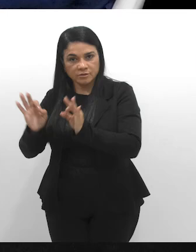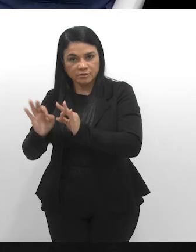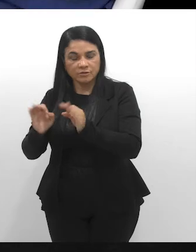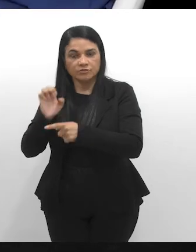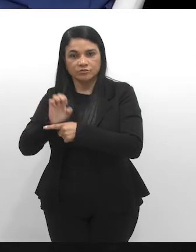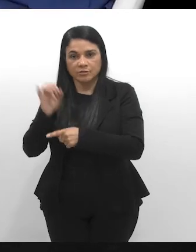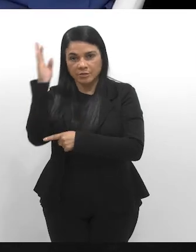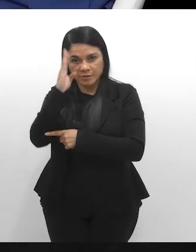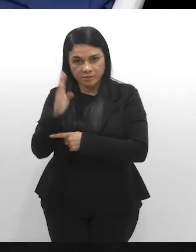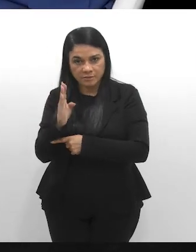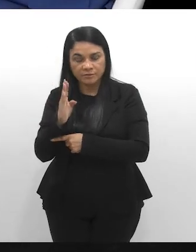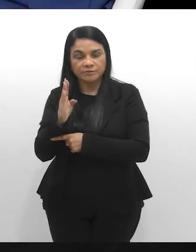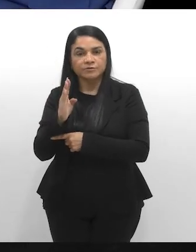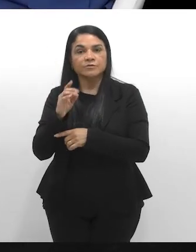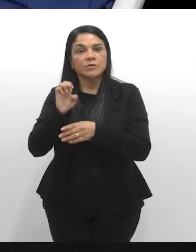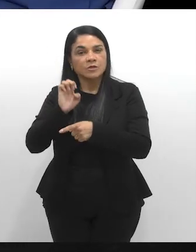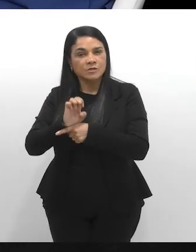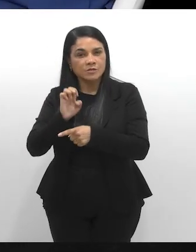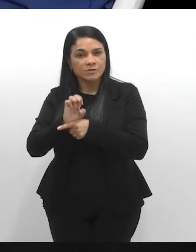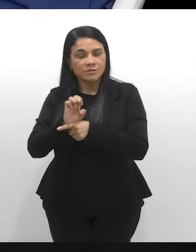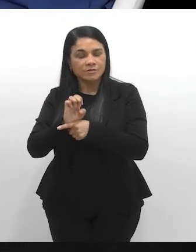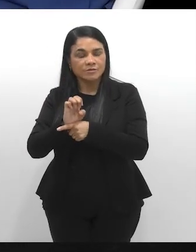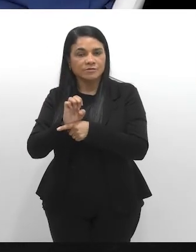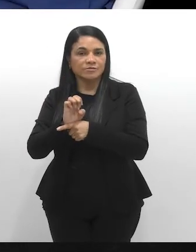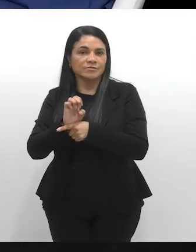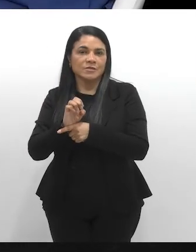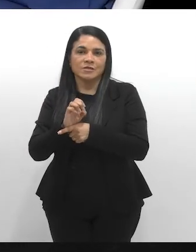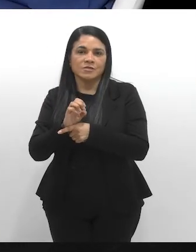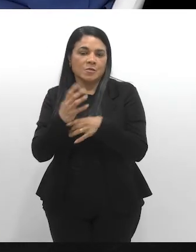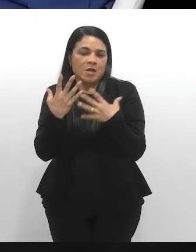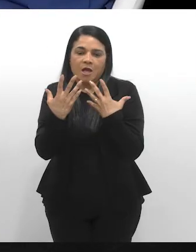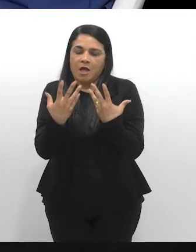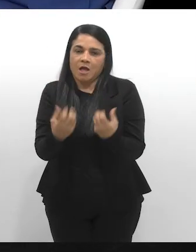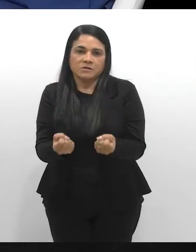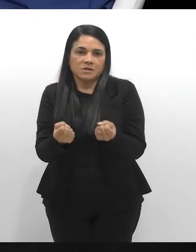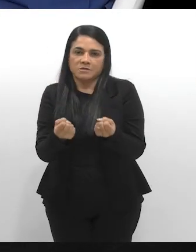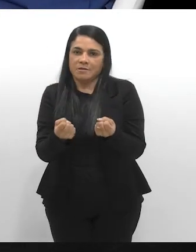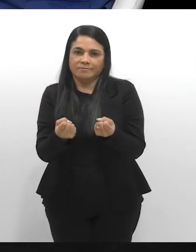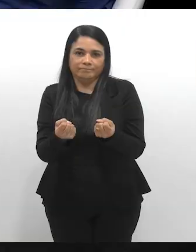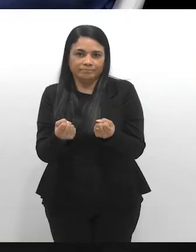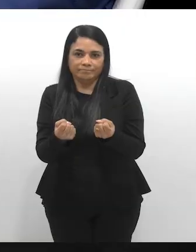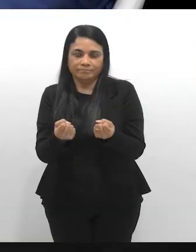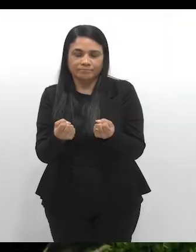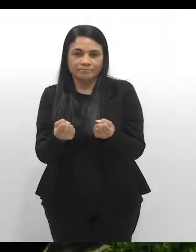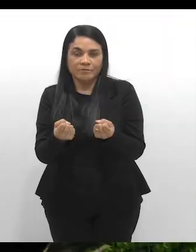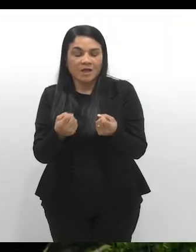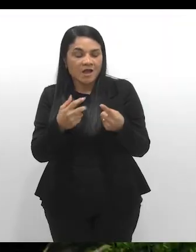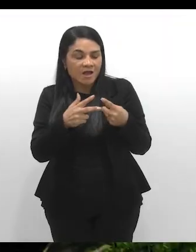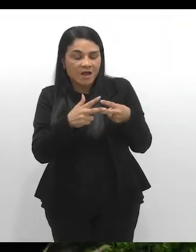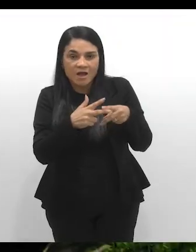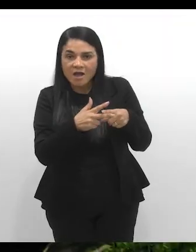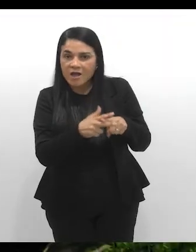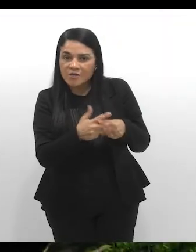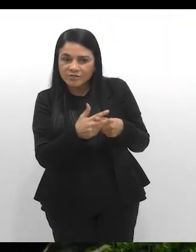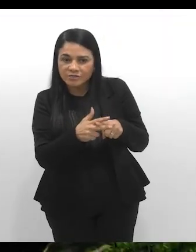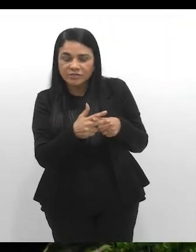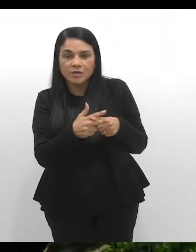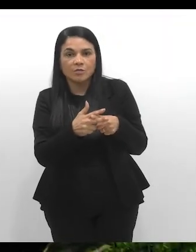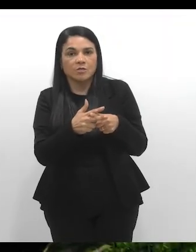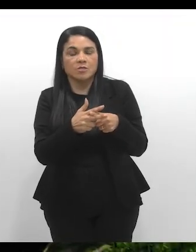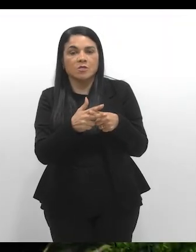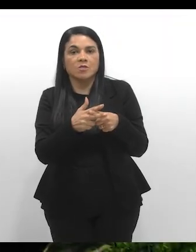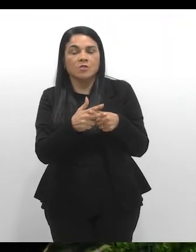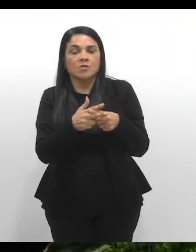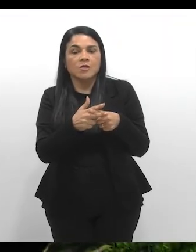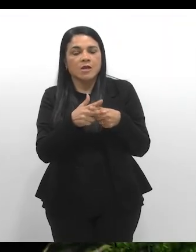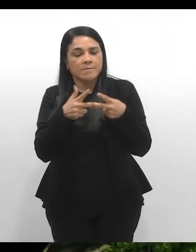Estado brasileiro, né, em que o Estado brasileiro não pode mais tolerar esse tipo de coisa. Então, a reparação ela se insere de uma maneira ampla.